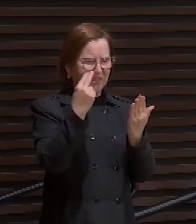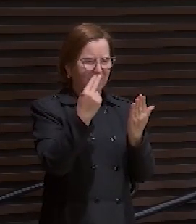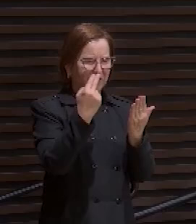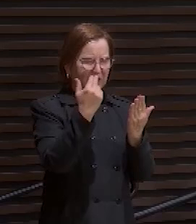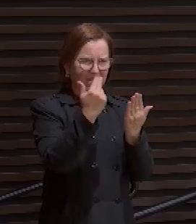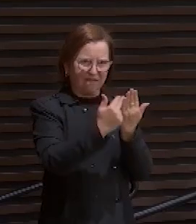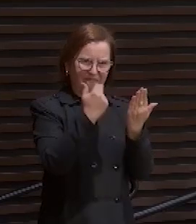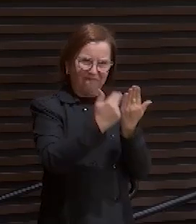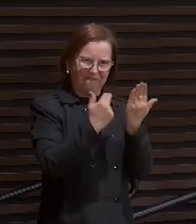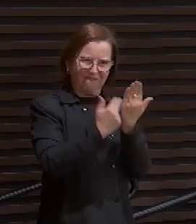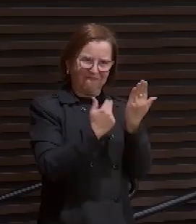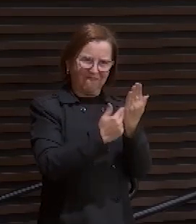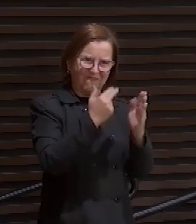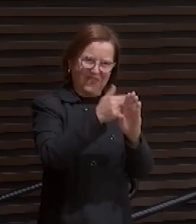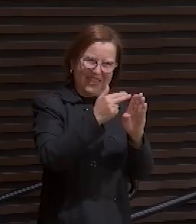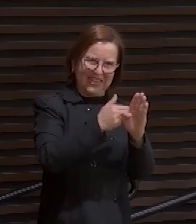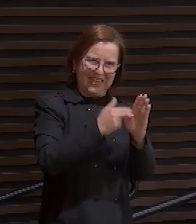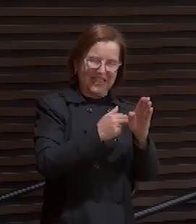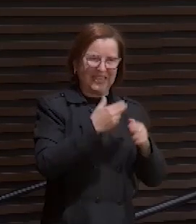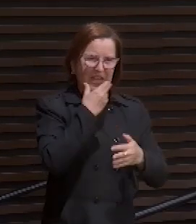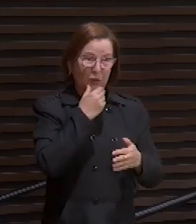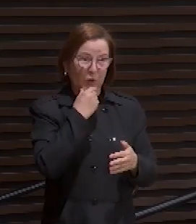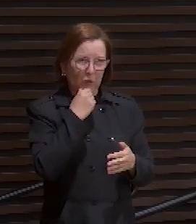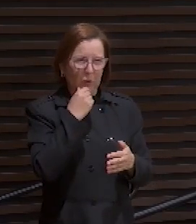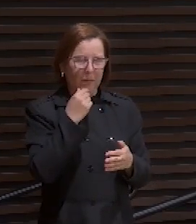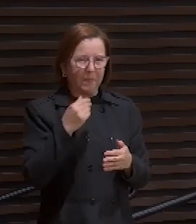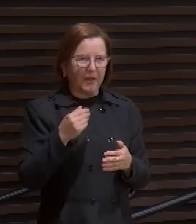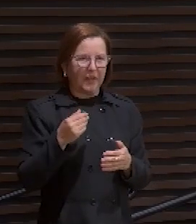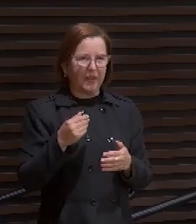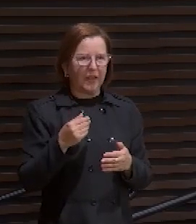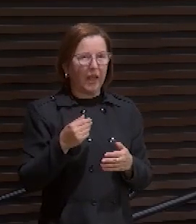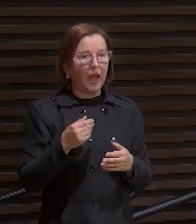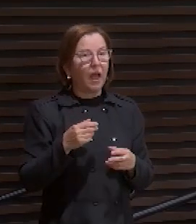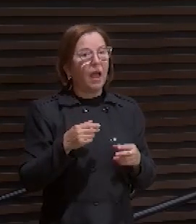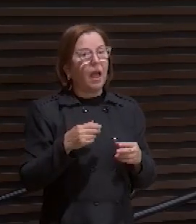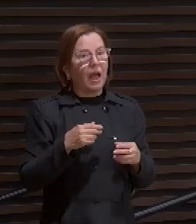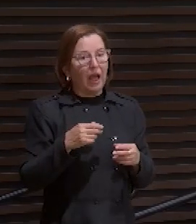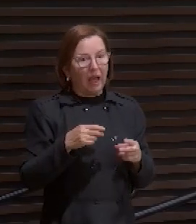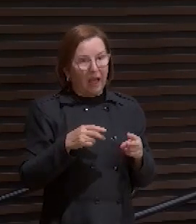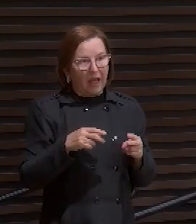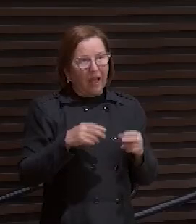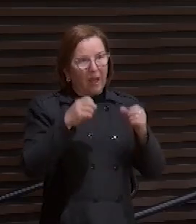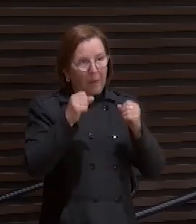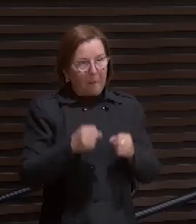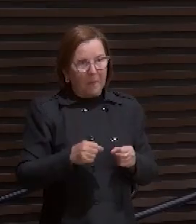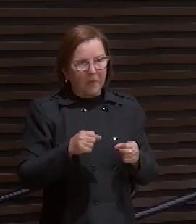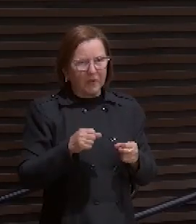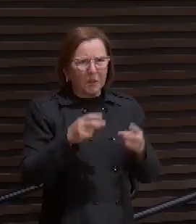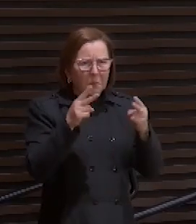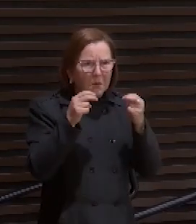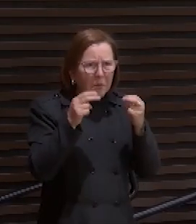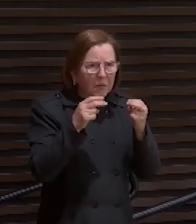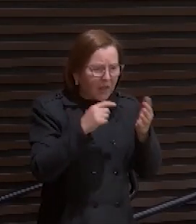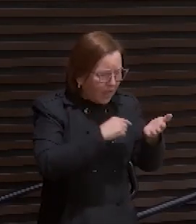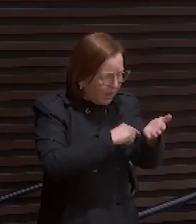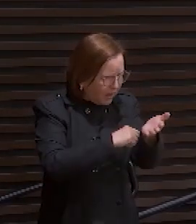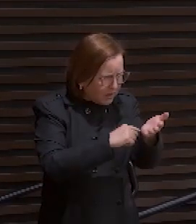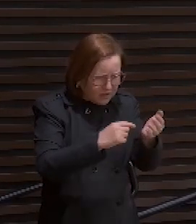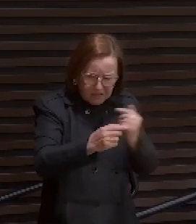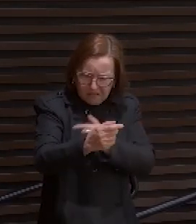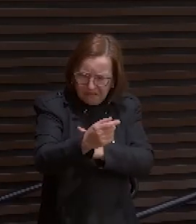vai verificar, as veias, elas estão altas, assim, tão perfeitas. Aquilo era um